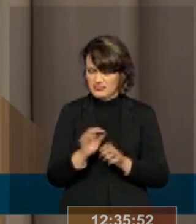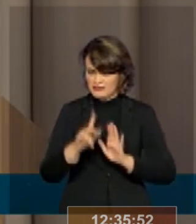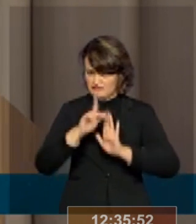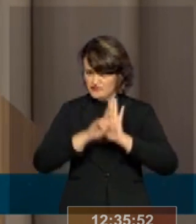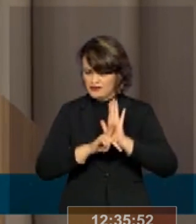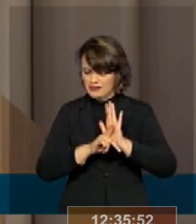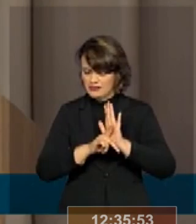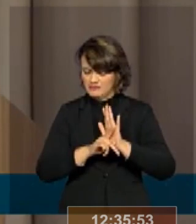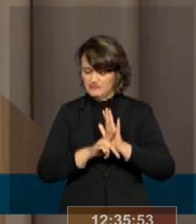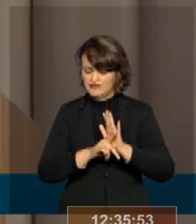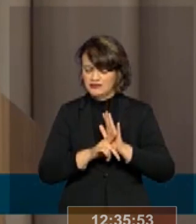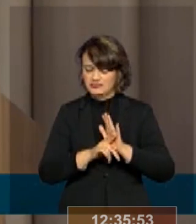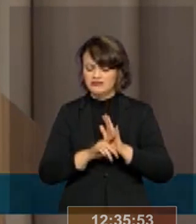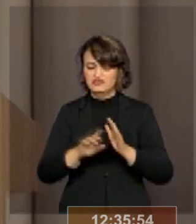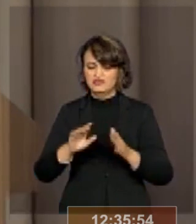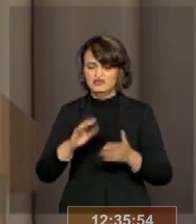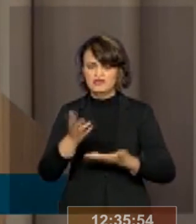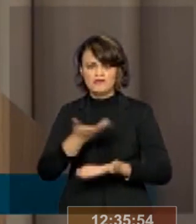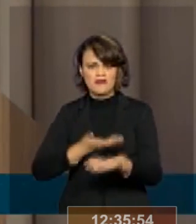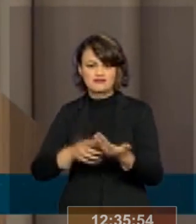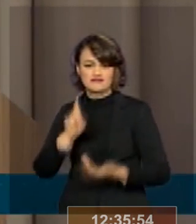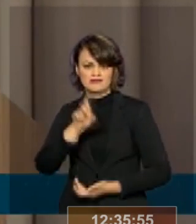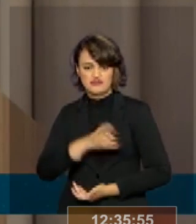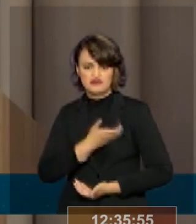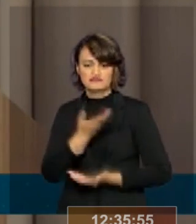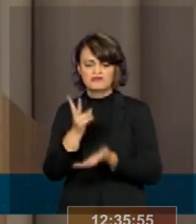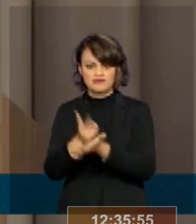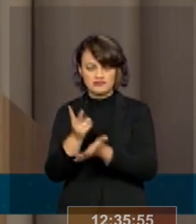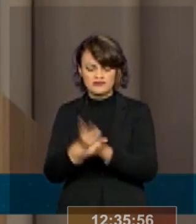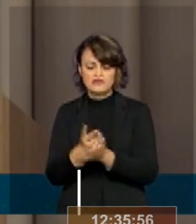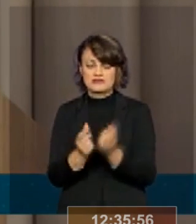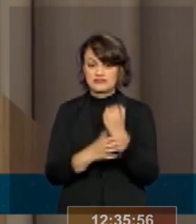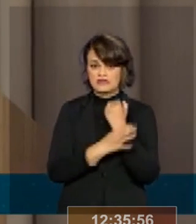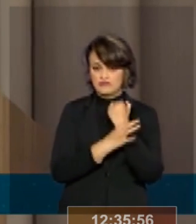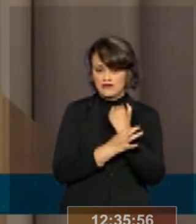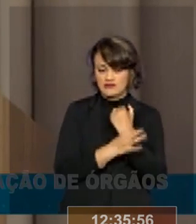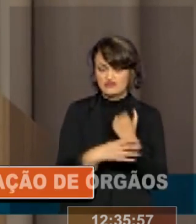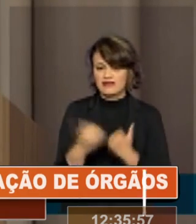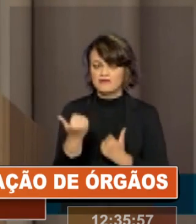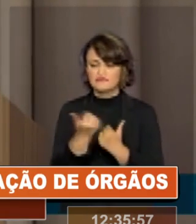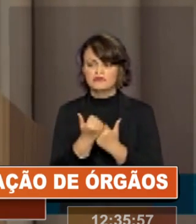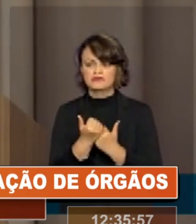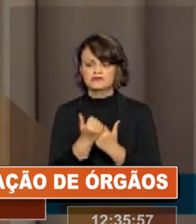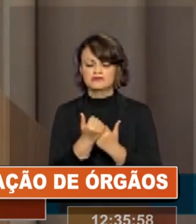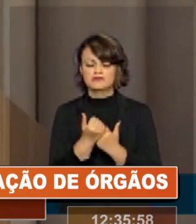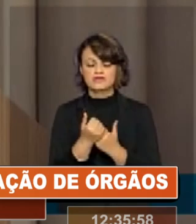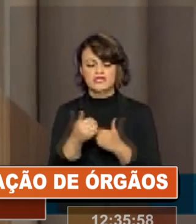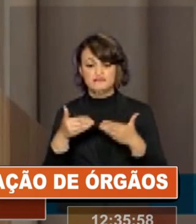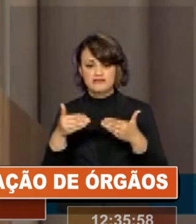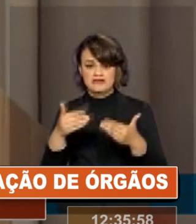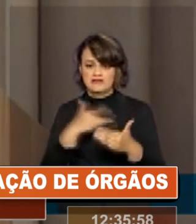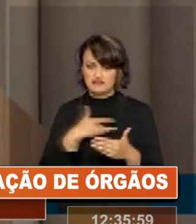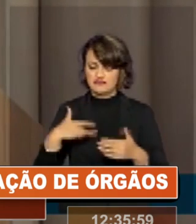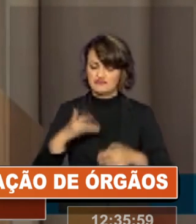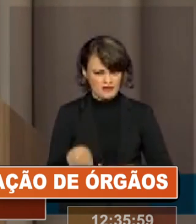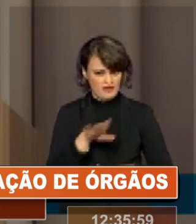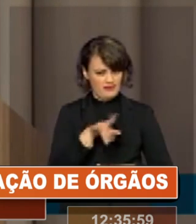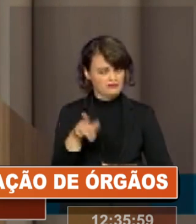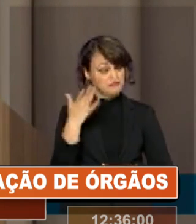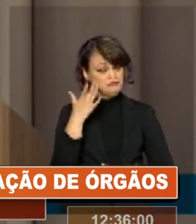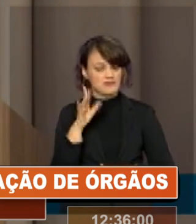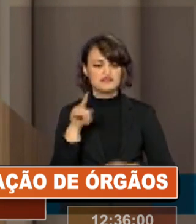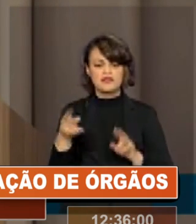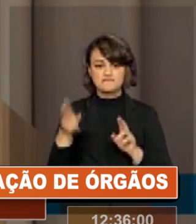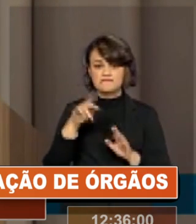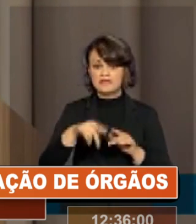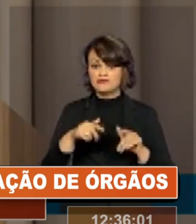transplante continuou com segurança, com o apoio e a vigilância do Ministério da Saúde. O